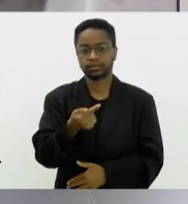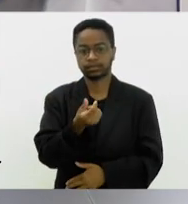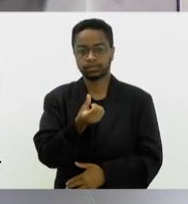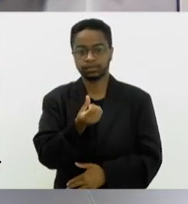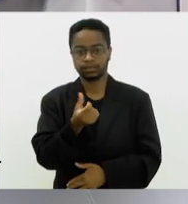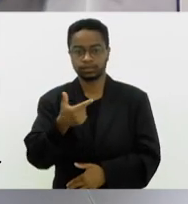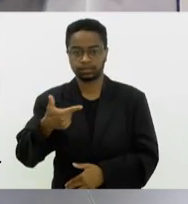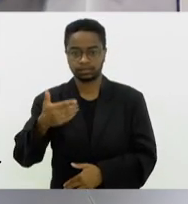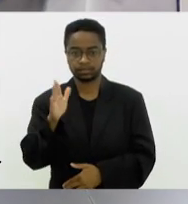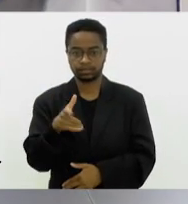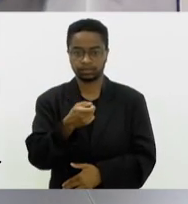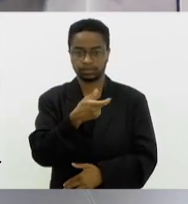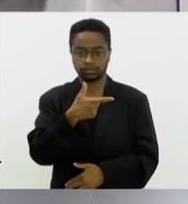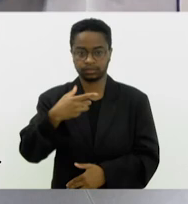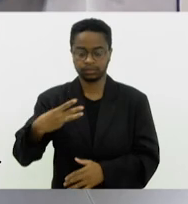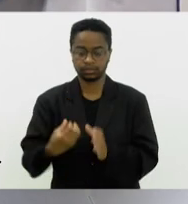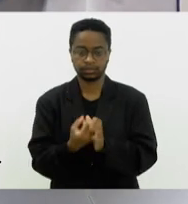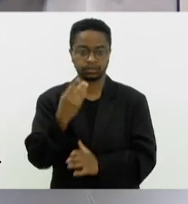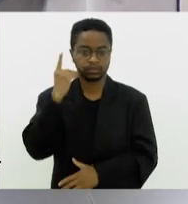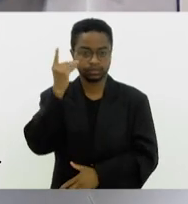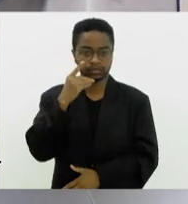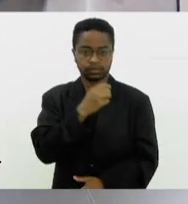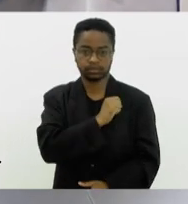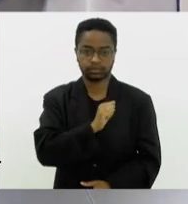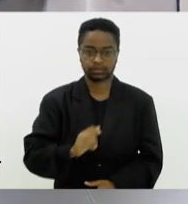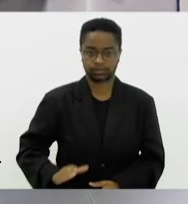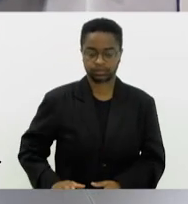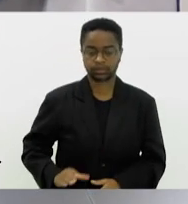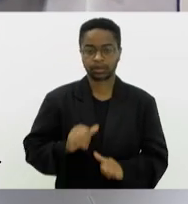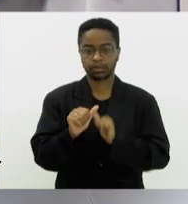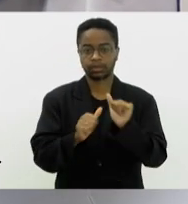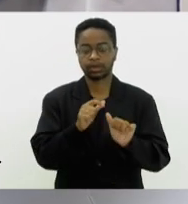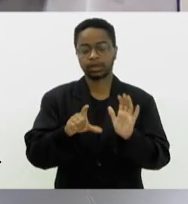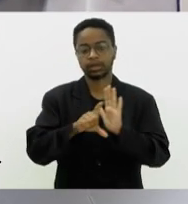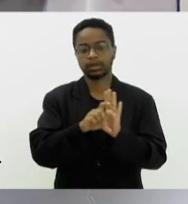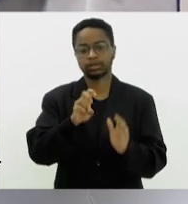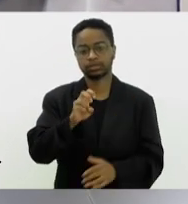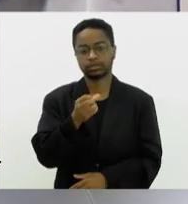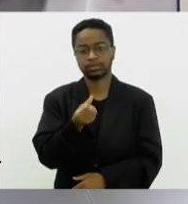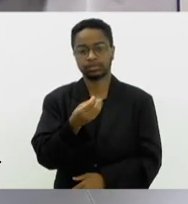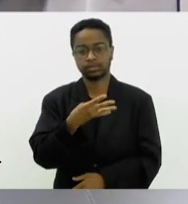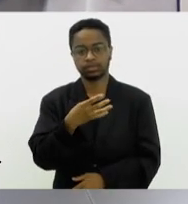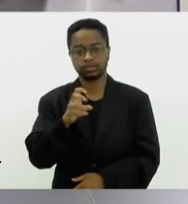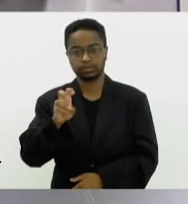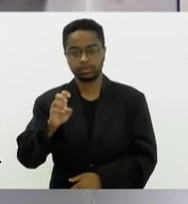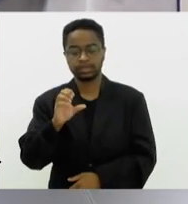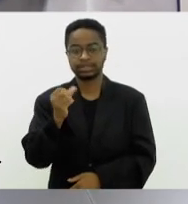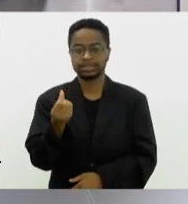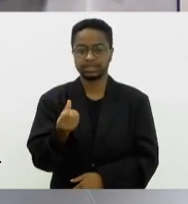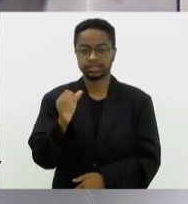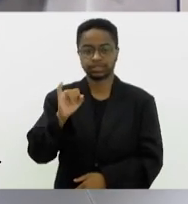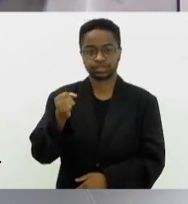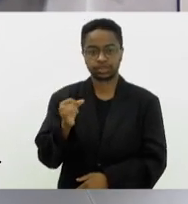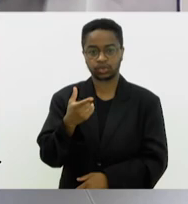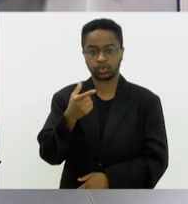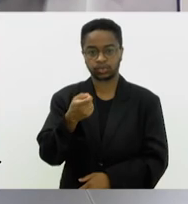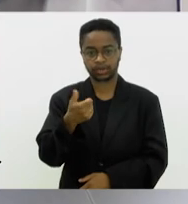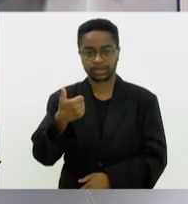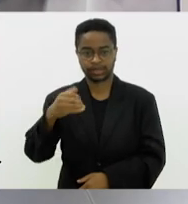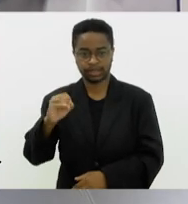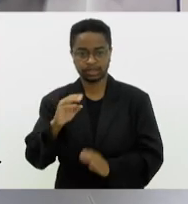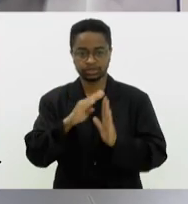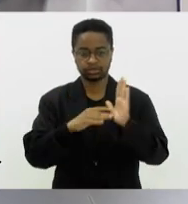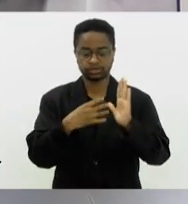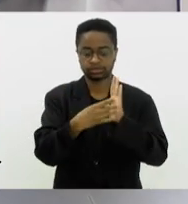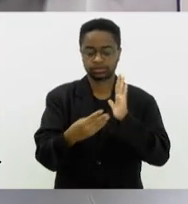23, de autoria do deputado Andrezinho Siciliano, que altera a Lei 5.645, de 6 de janeiro de 2010, incluindo no calendário